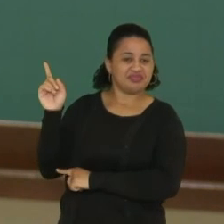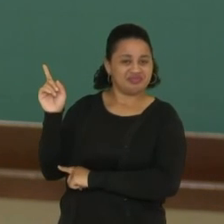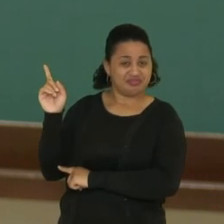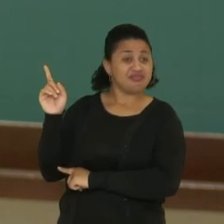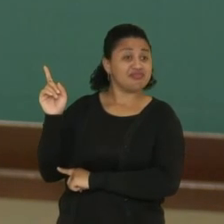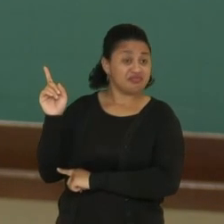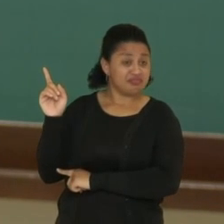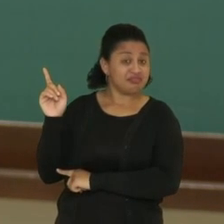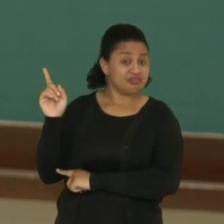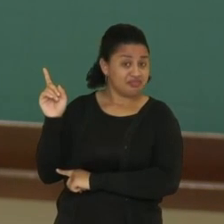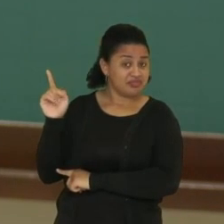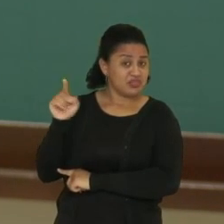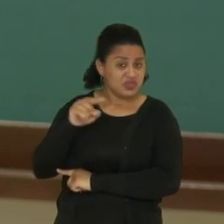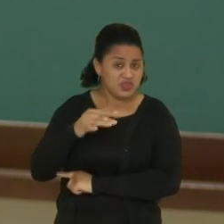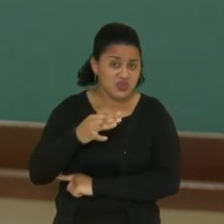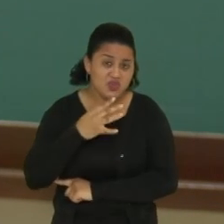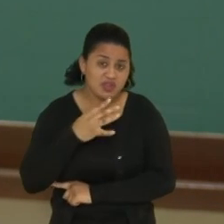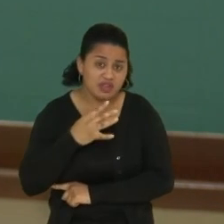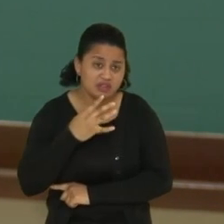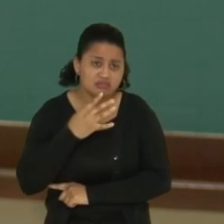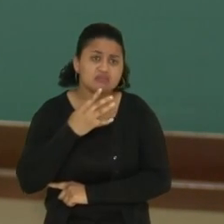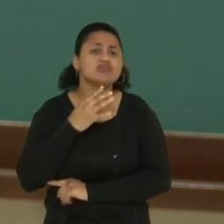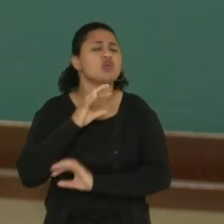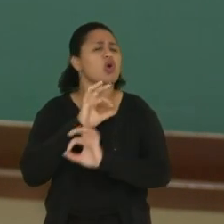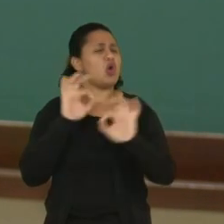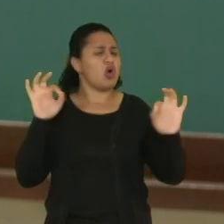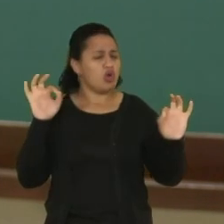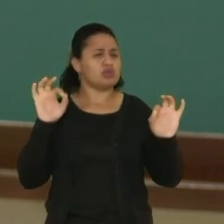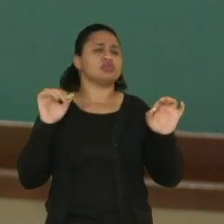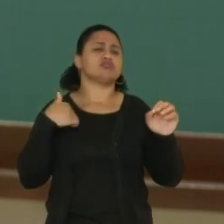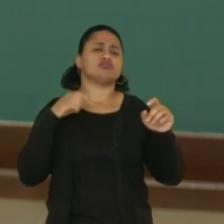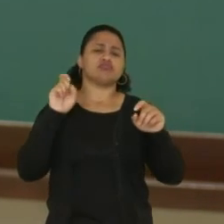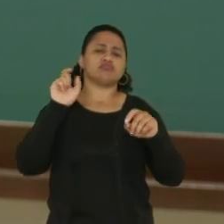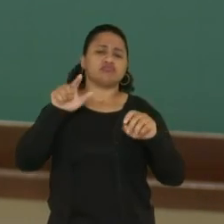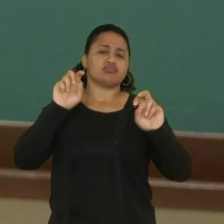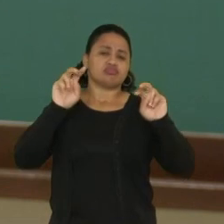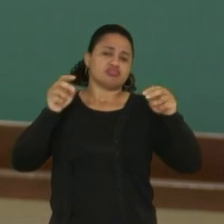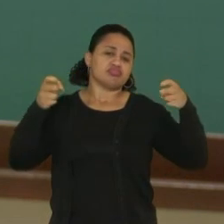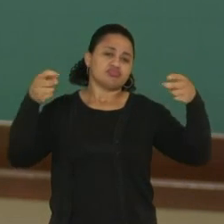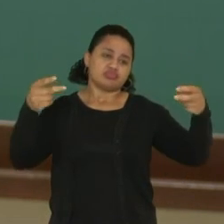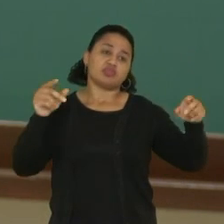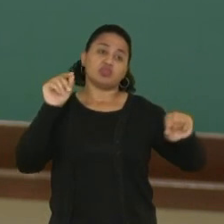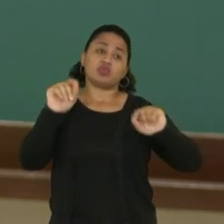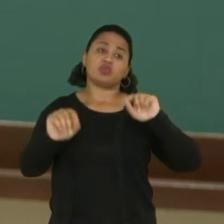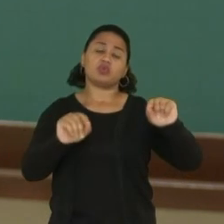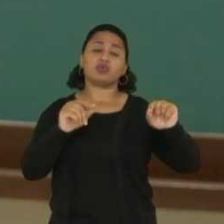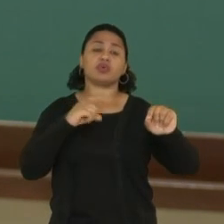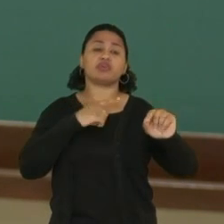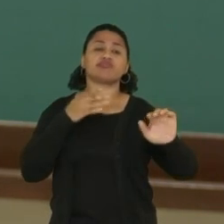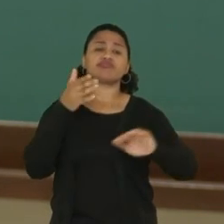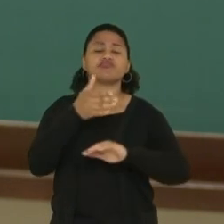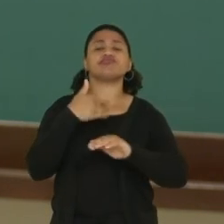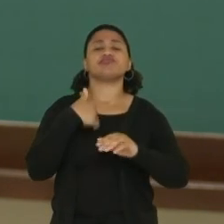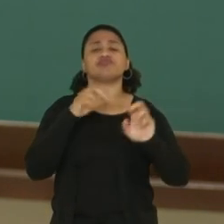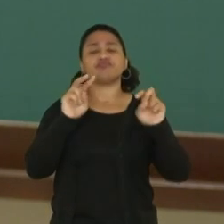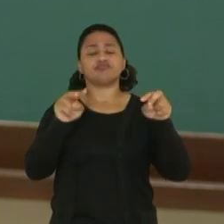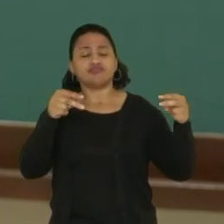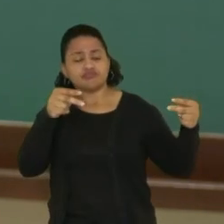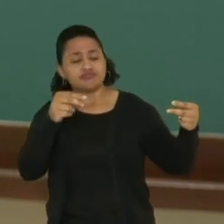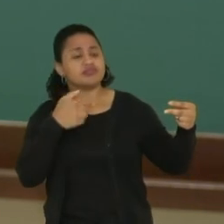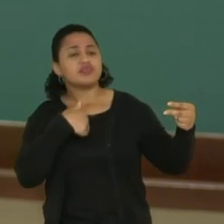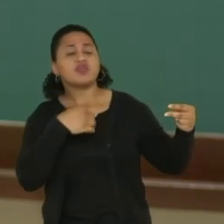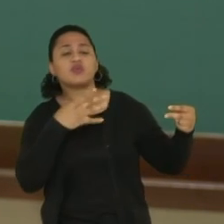www.ebiografia.com. Já conhece? Ótimo! Clica aqui e vai entrando no link